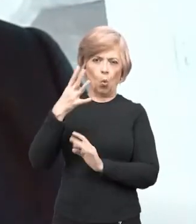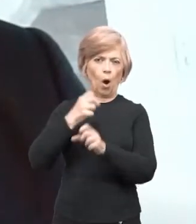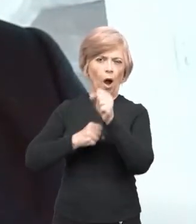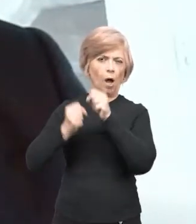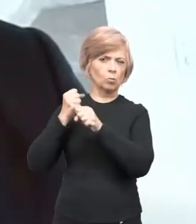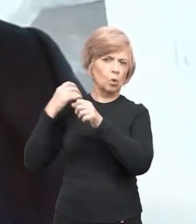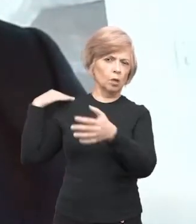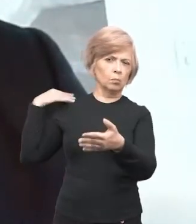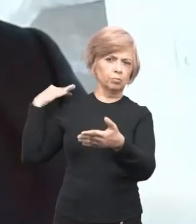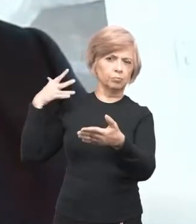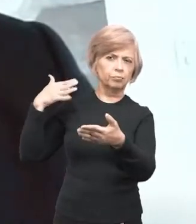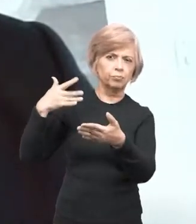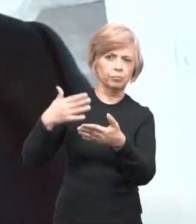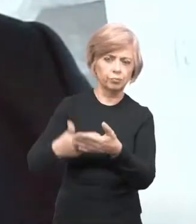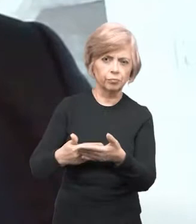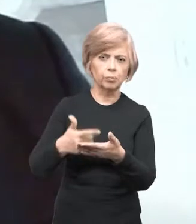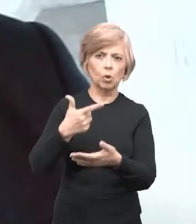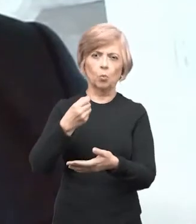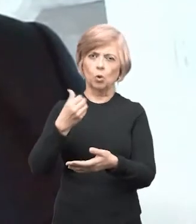né, de 2017 para cá,